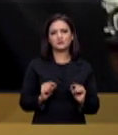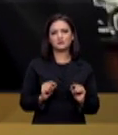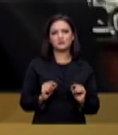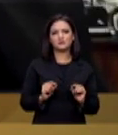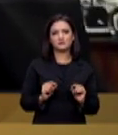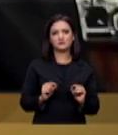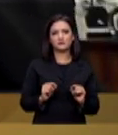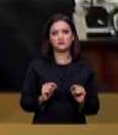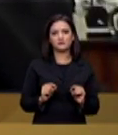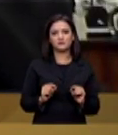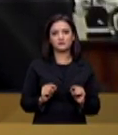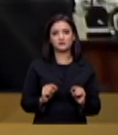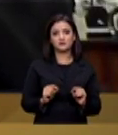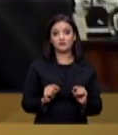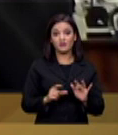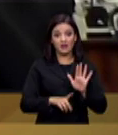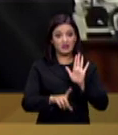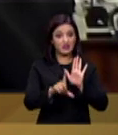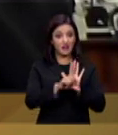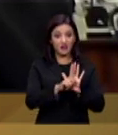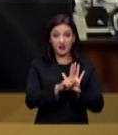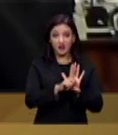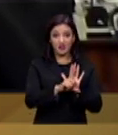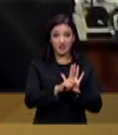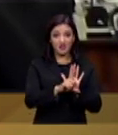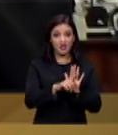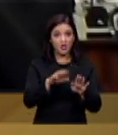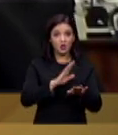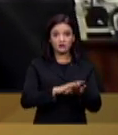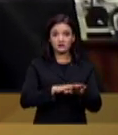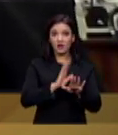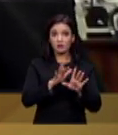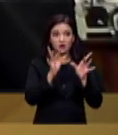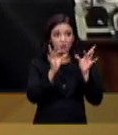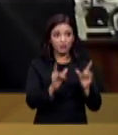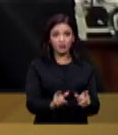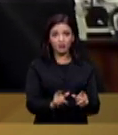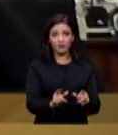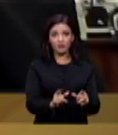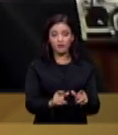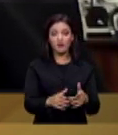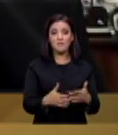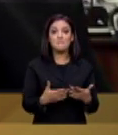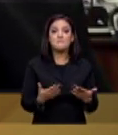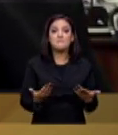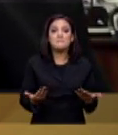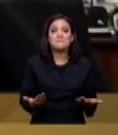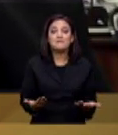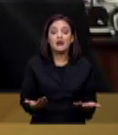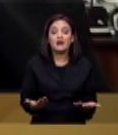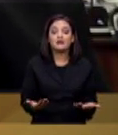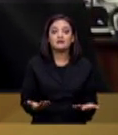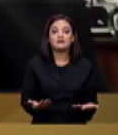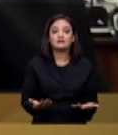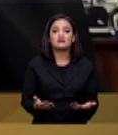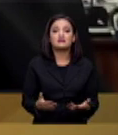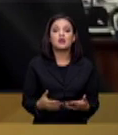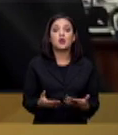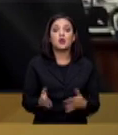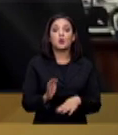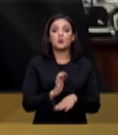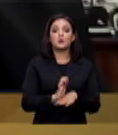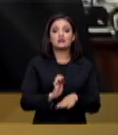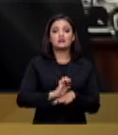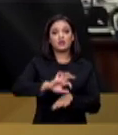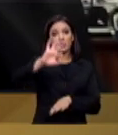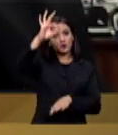a norma já teria exaurido os seus efeitos. Mas com base em que norma o Estado do Espírito